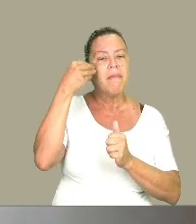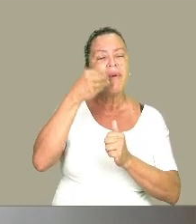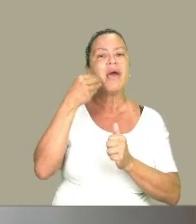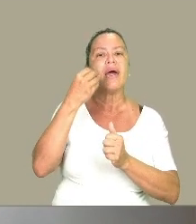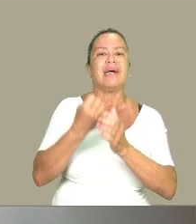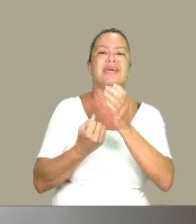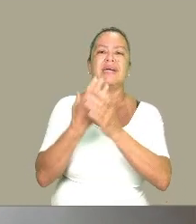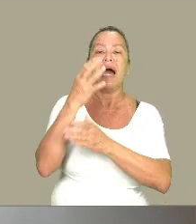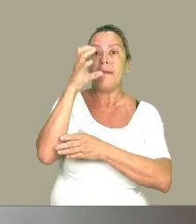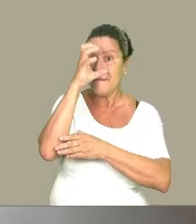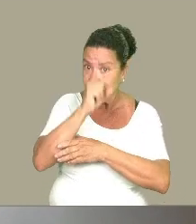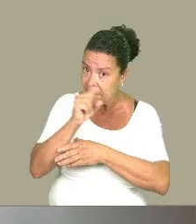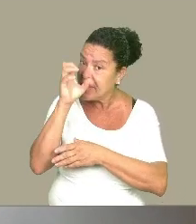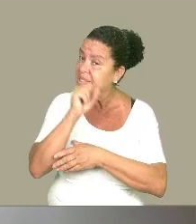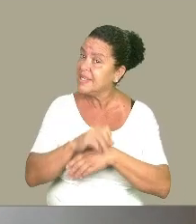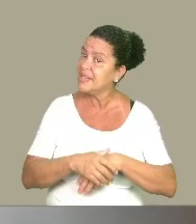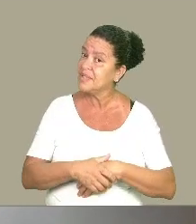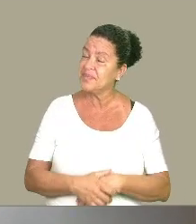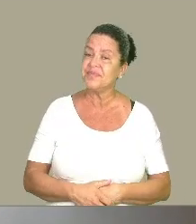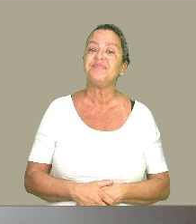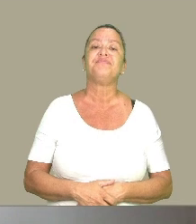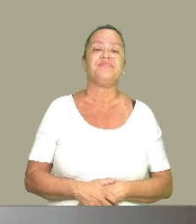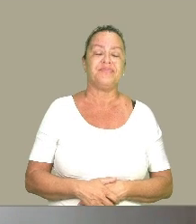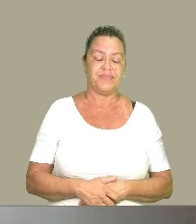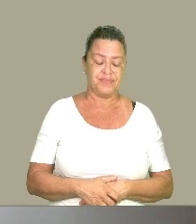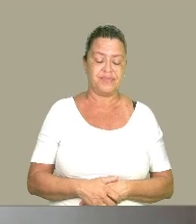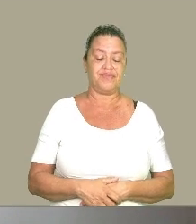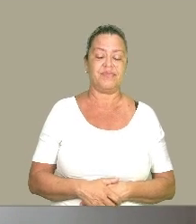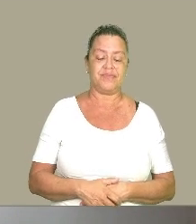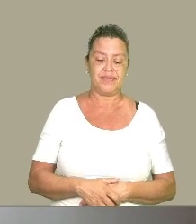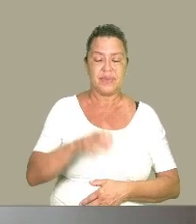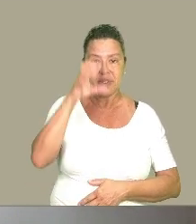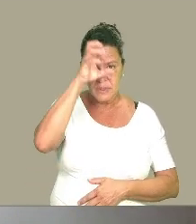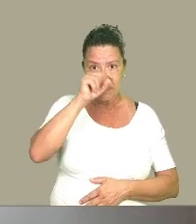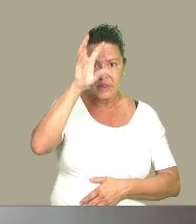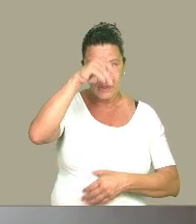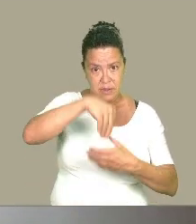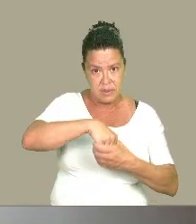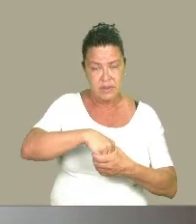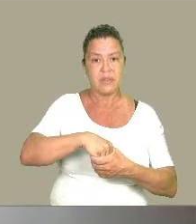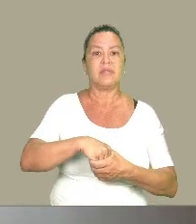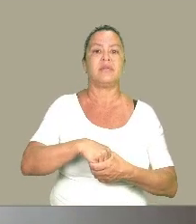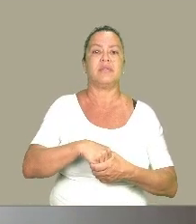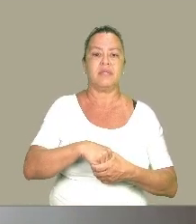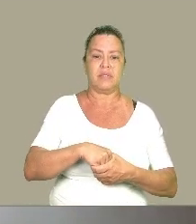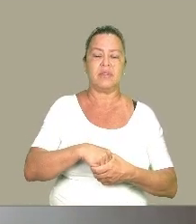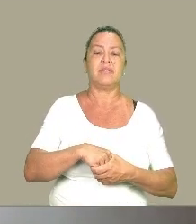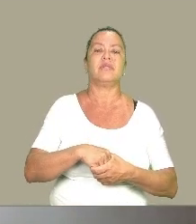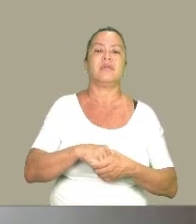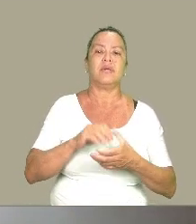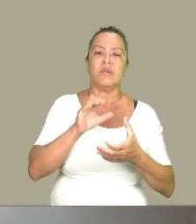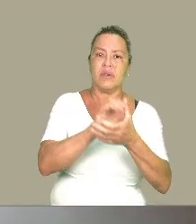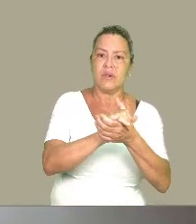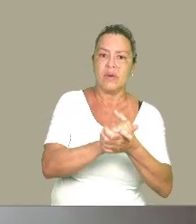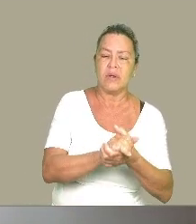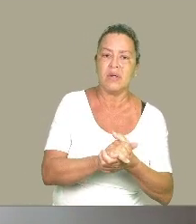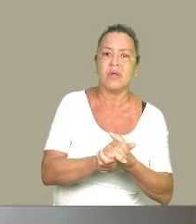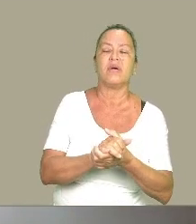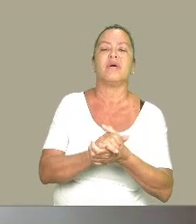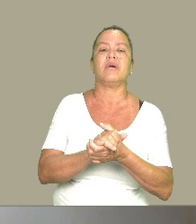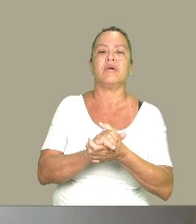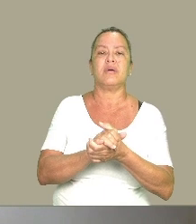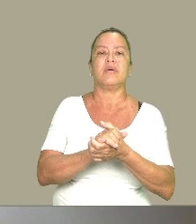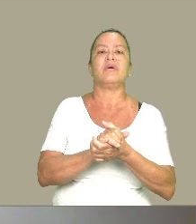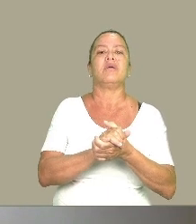geraram aprendizados, né? Aprendizados que incluem termos tido um cônjuge, um amante, né,